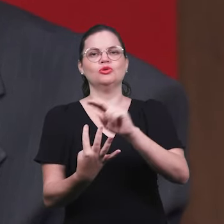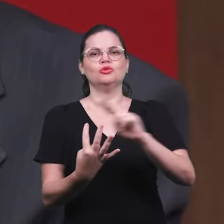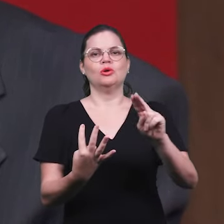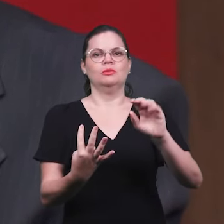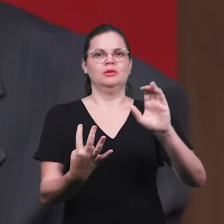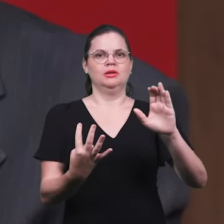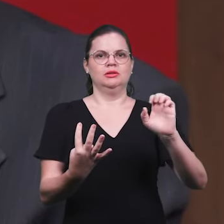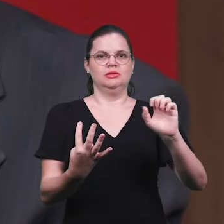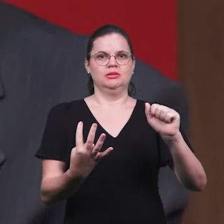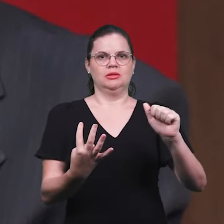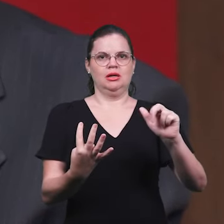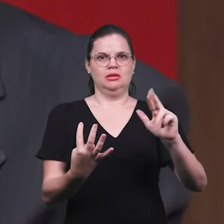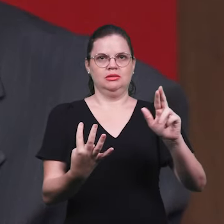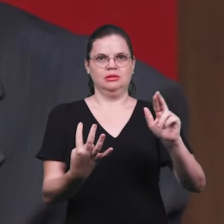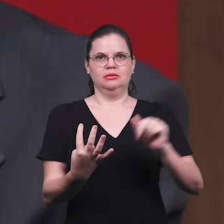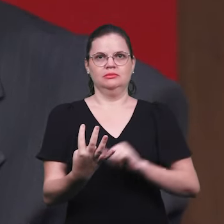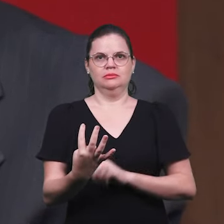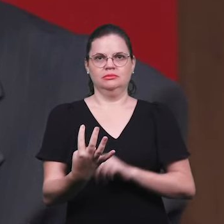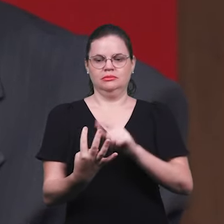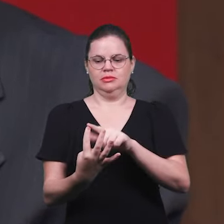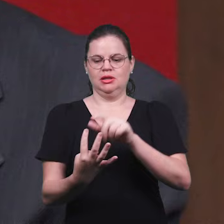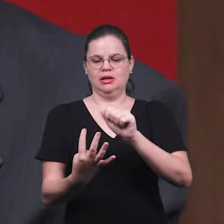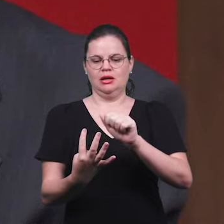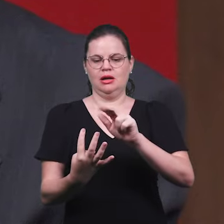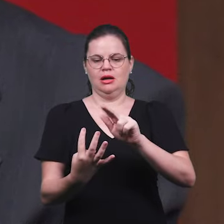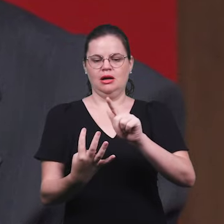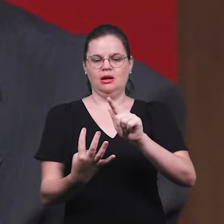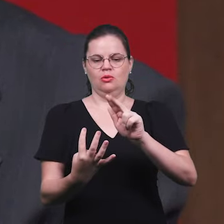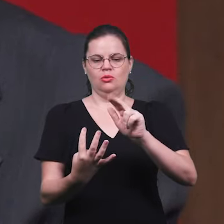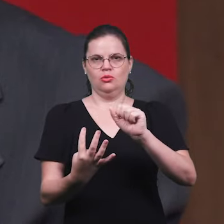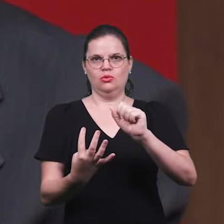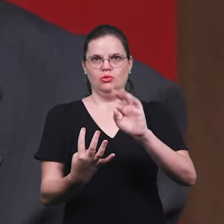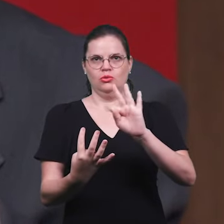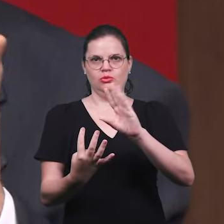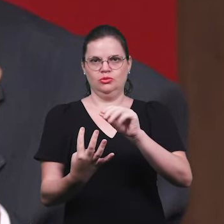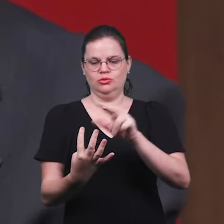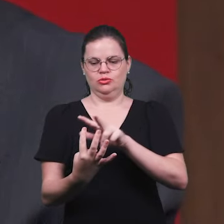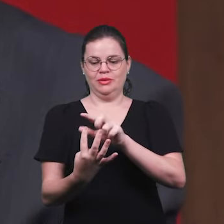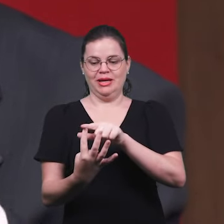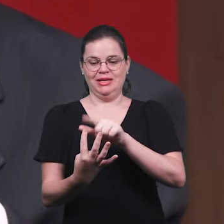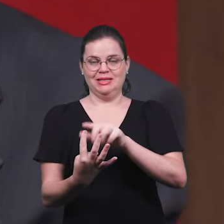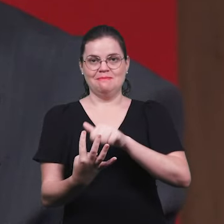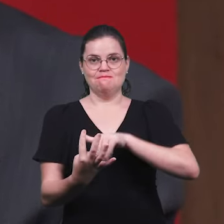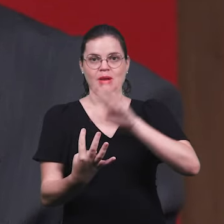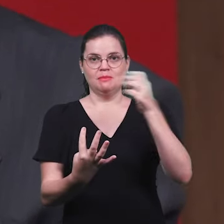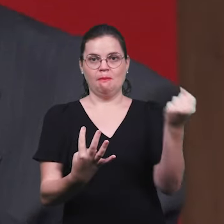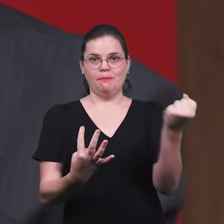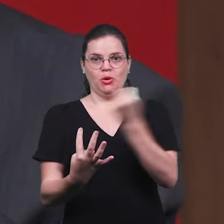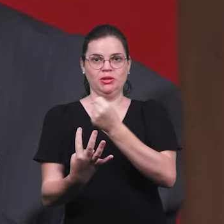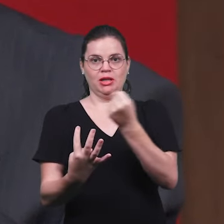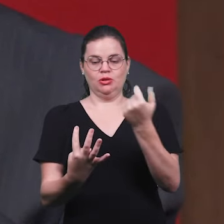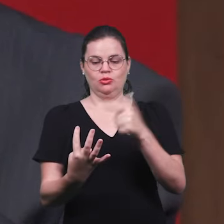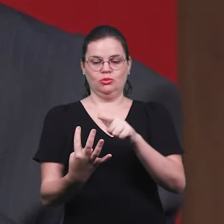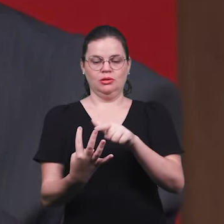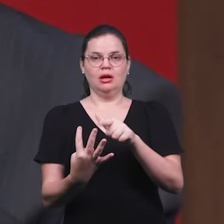Diocleciano chamado de Augusto, porque Augusto era maior do que César. Então ele tinha mais poder do que